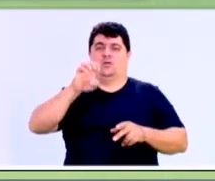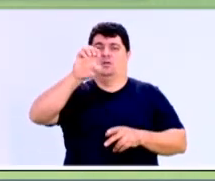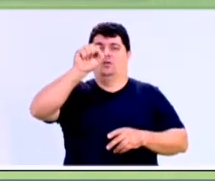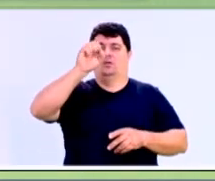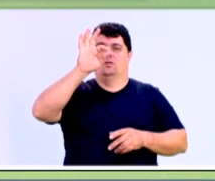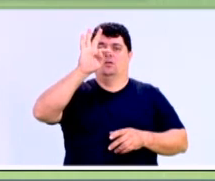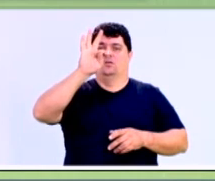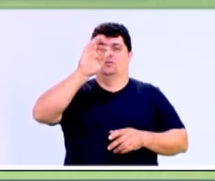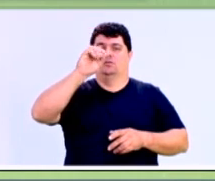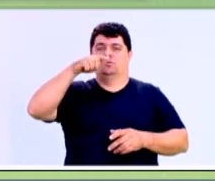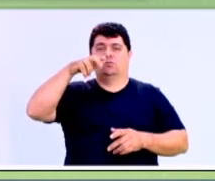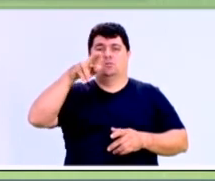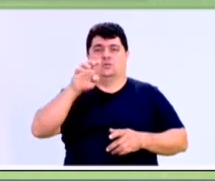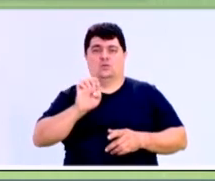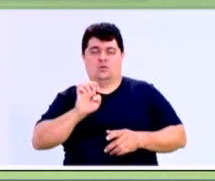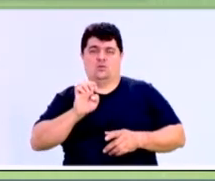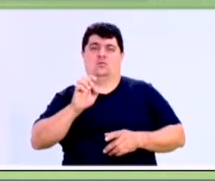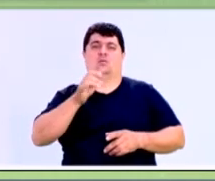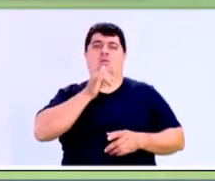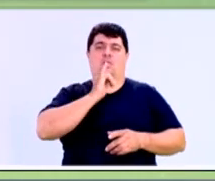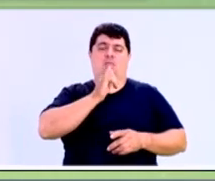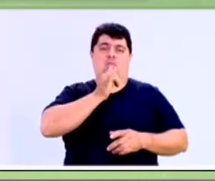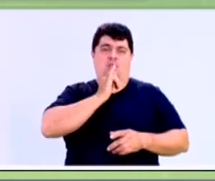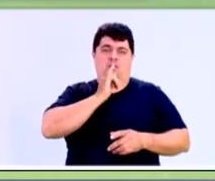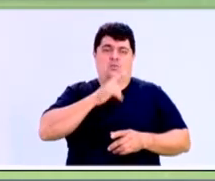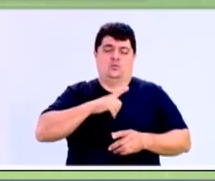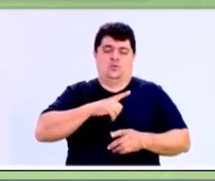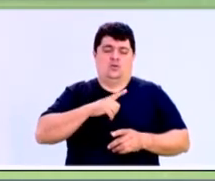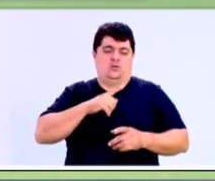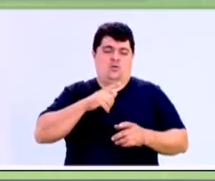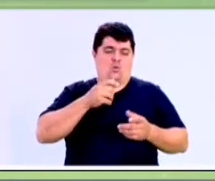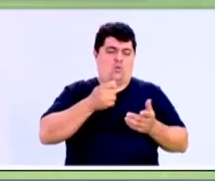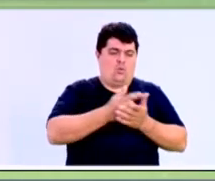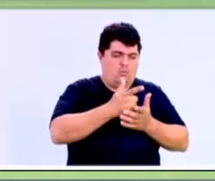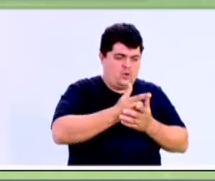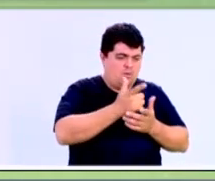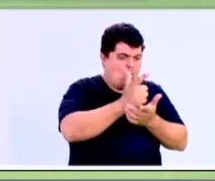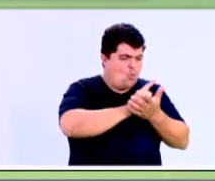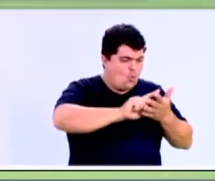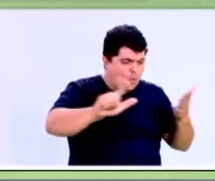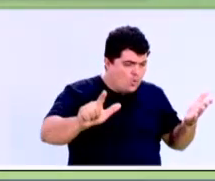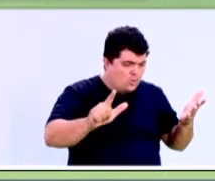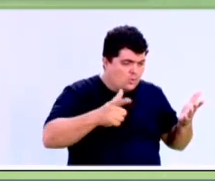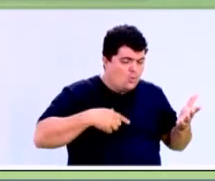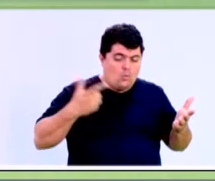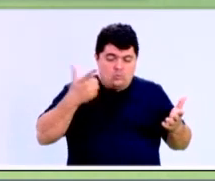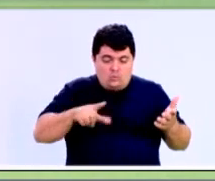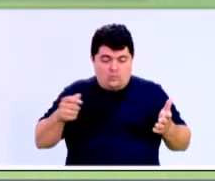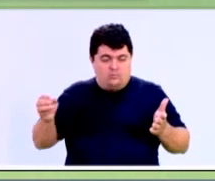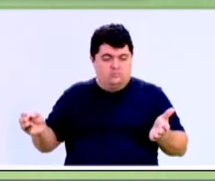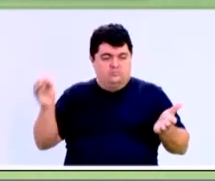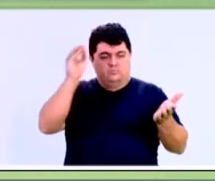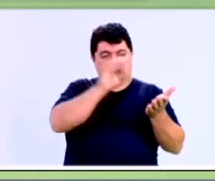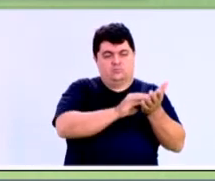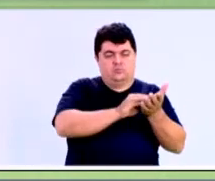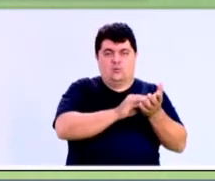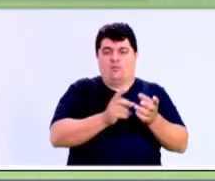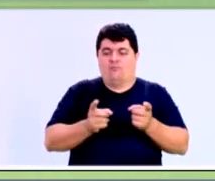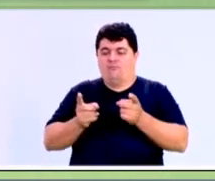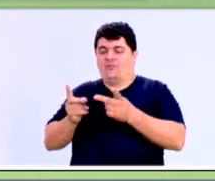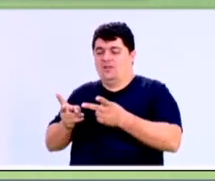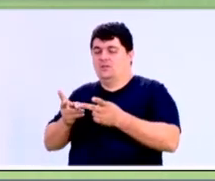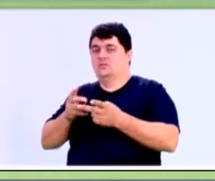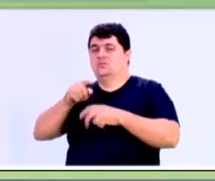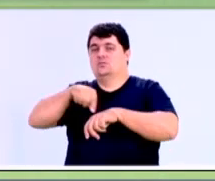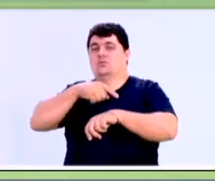para receber, para entrar na empresa e quanto ele demora para sair, para ser vendido. Esse índice indica,